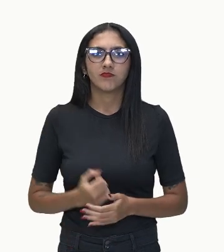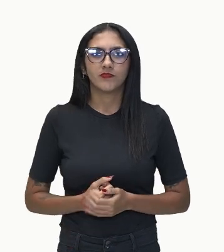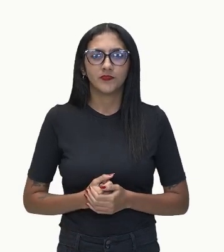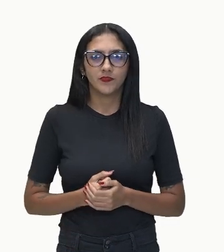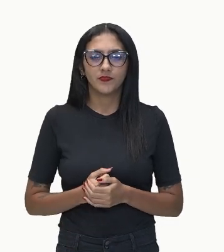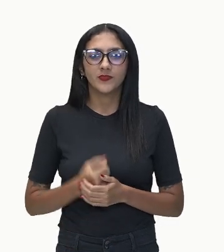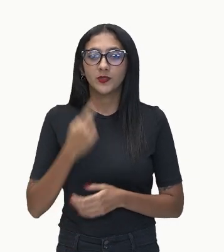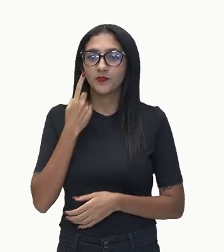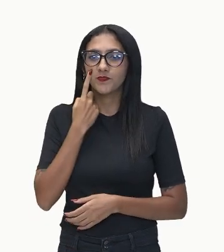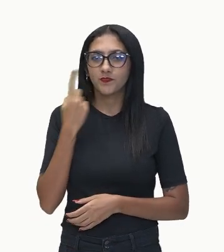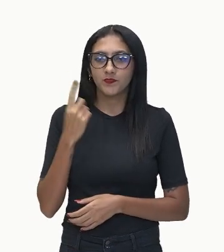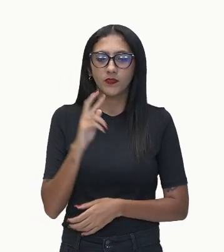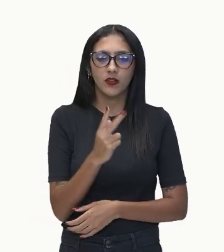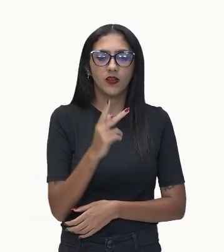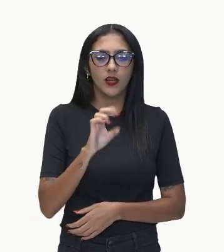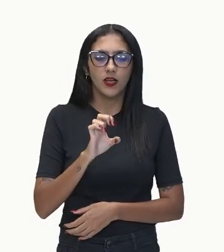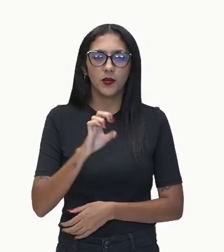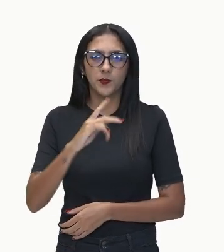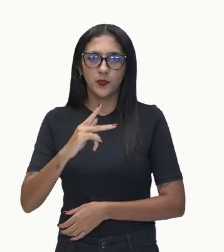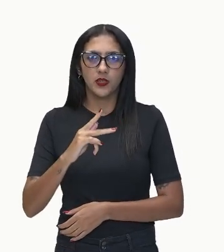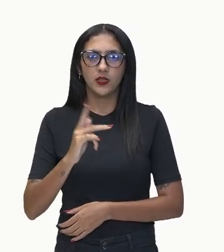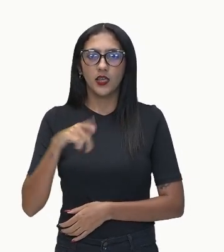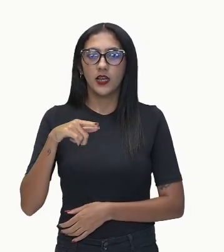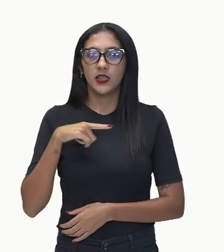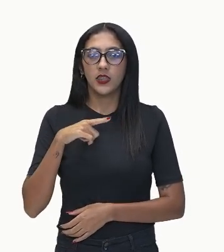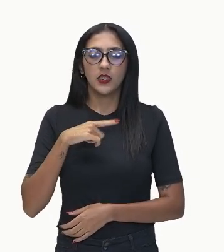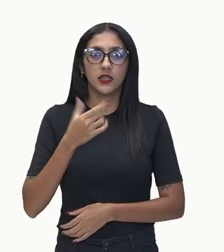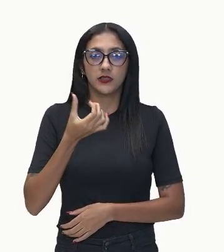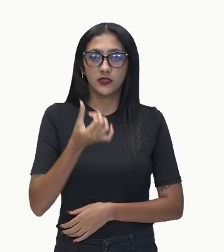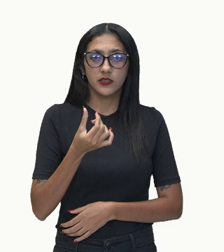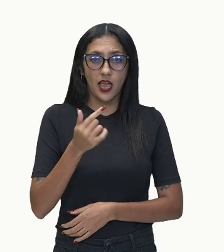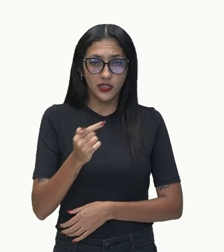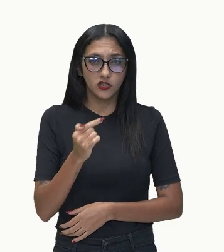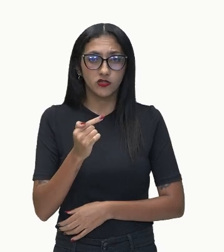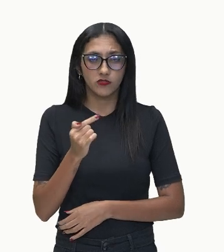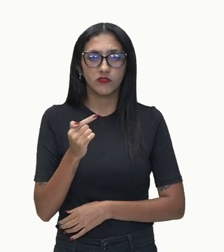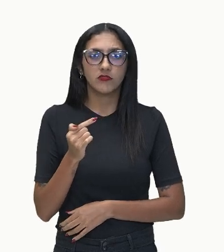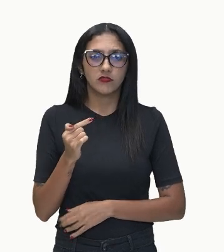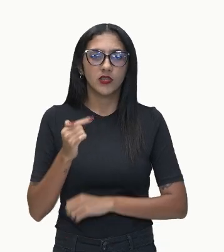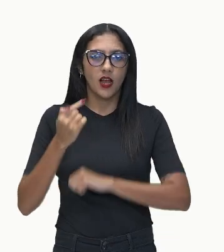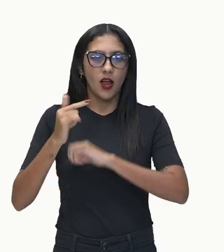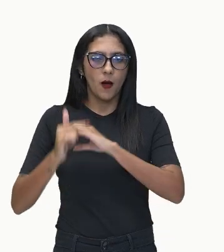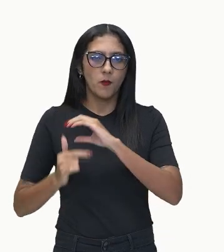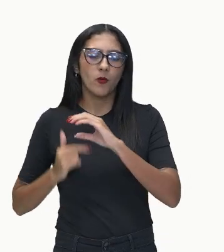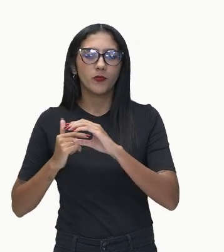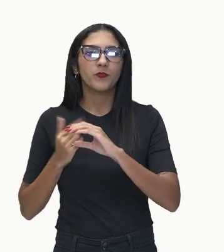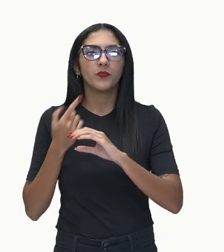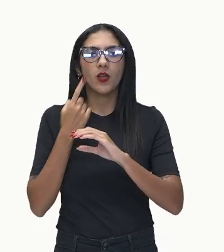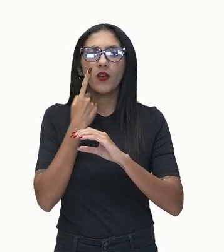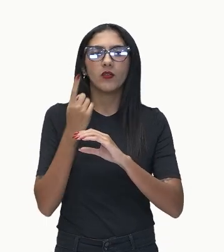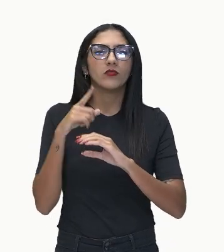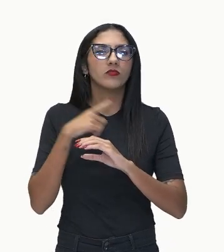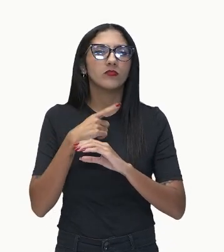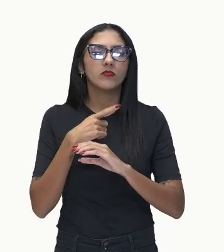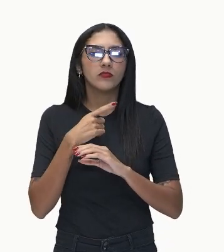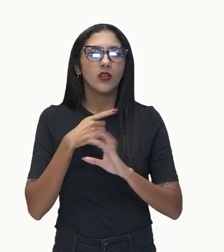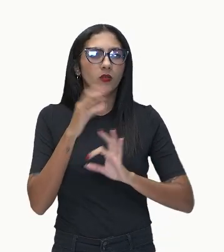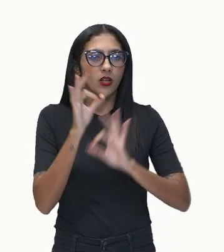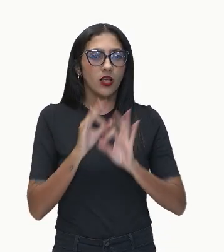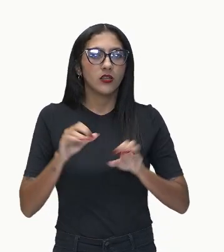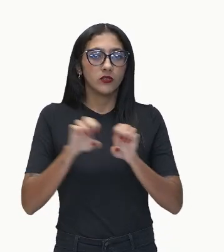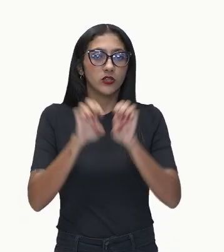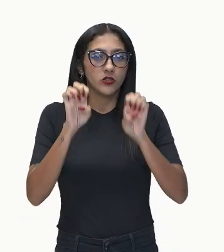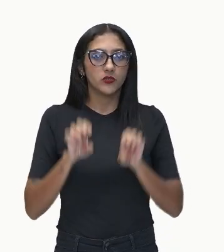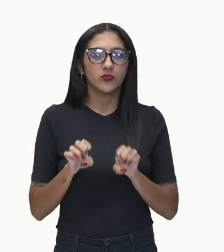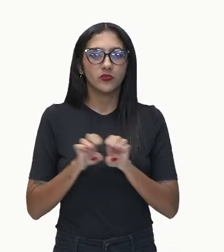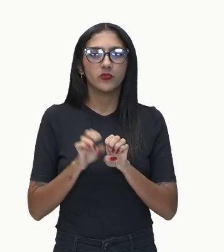a heptose, que tem 7 carbonos. Observem que eles são diferentes. Por exemplo, aqui, essa hexose, ele